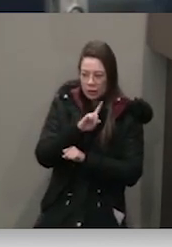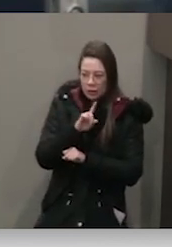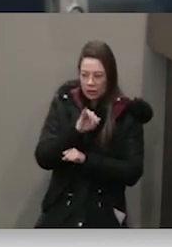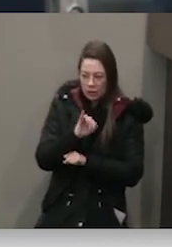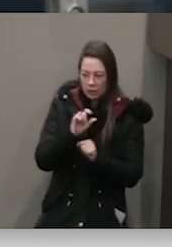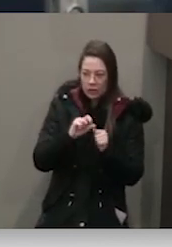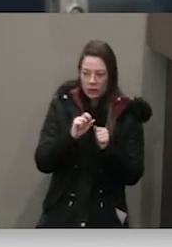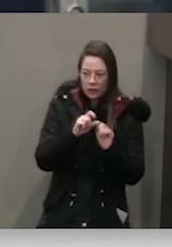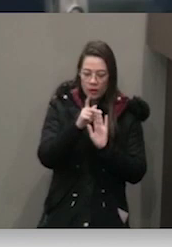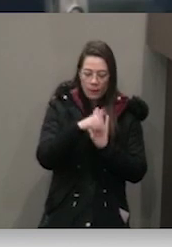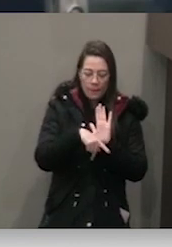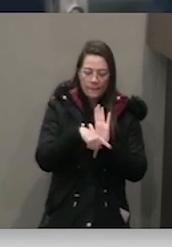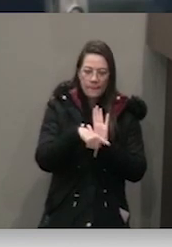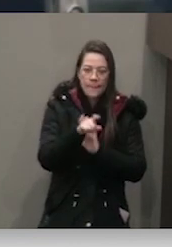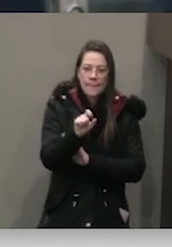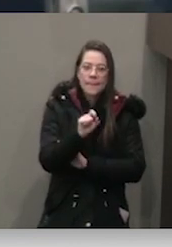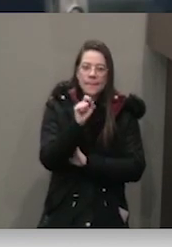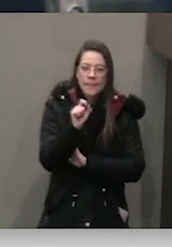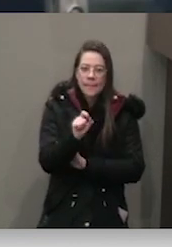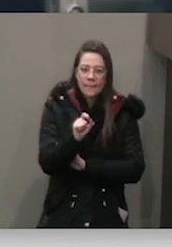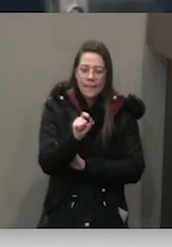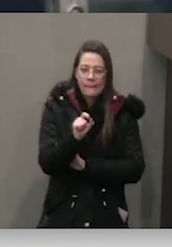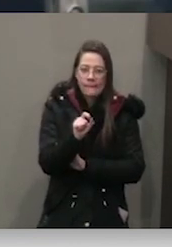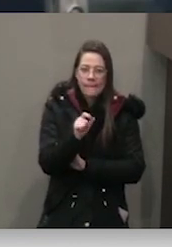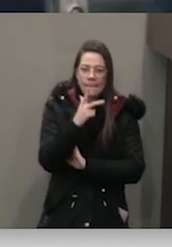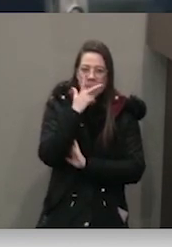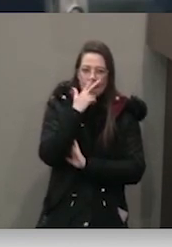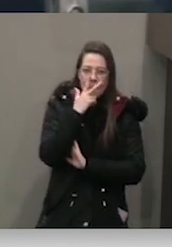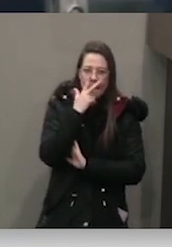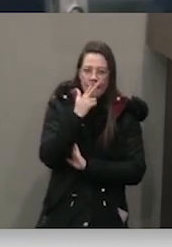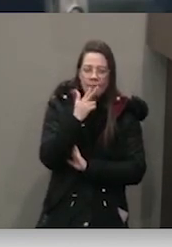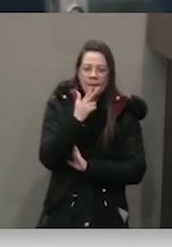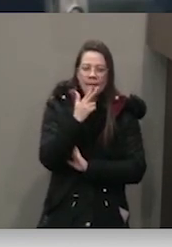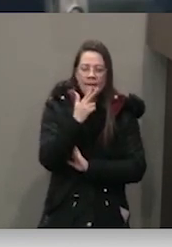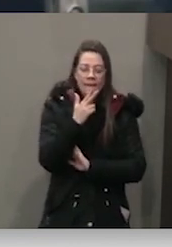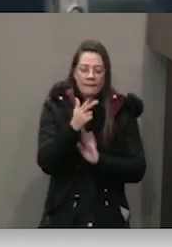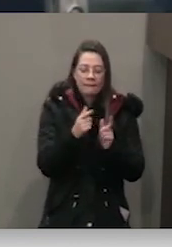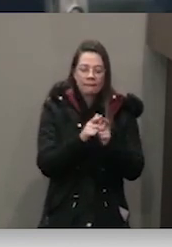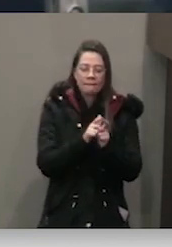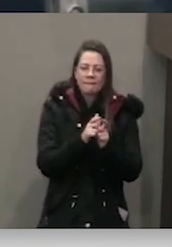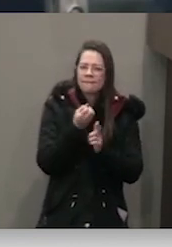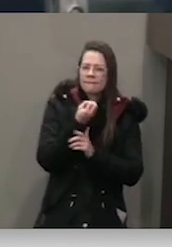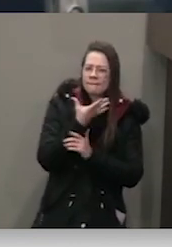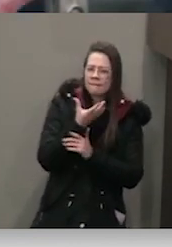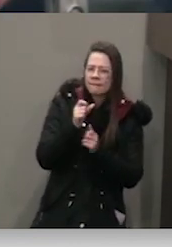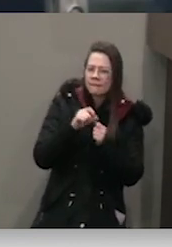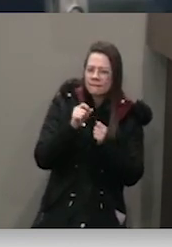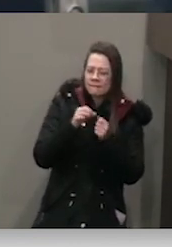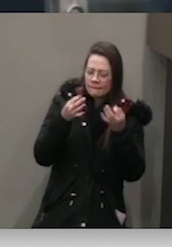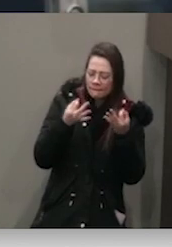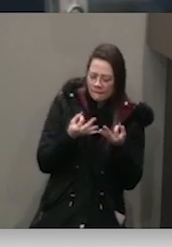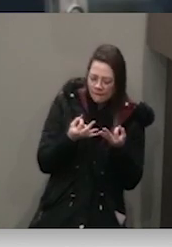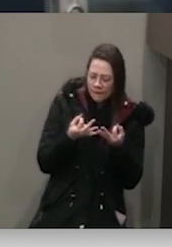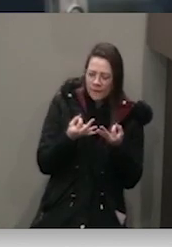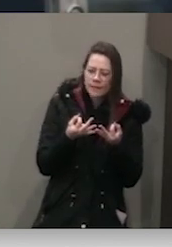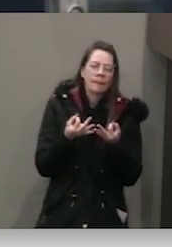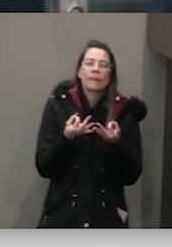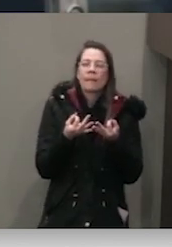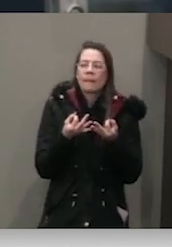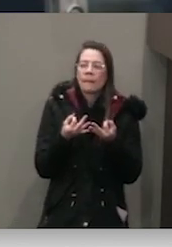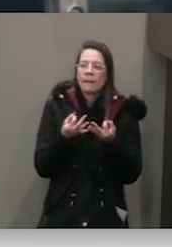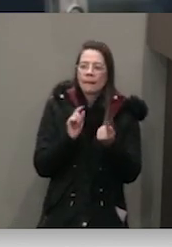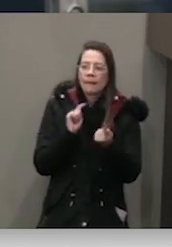um plano que ele seja muito bem feito. Não que não seja bem feito esse, tá? Tanto é que está